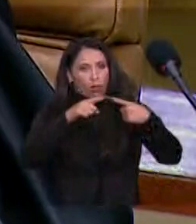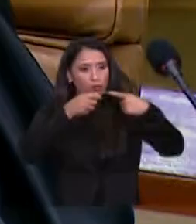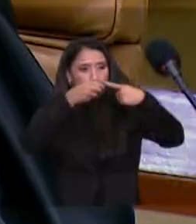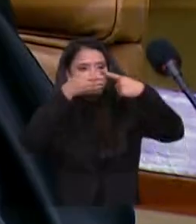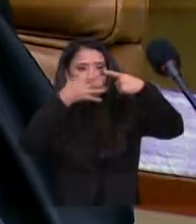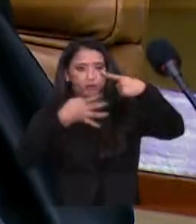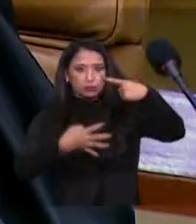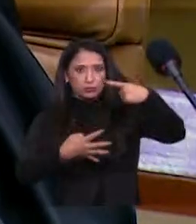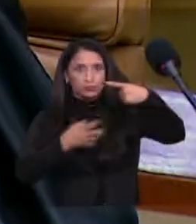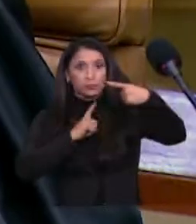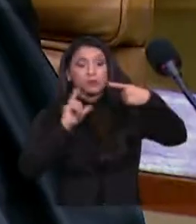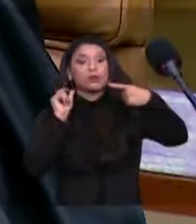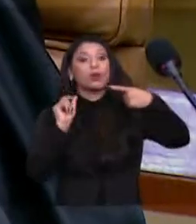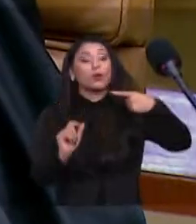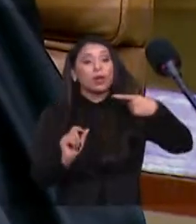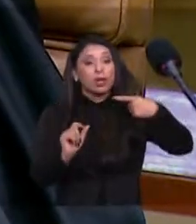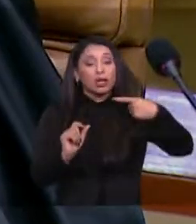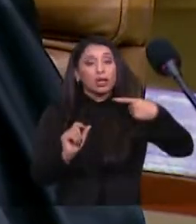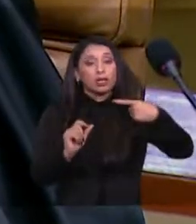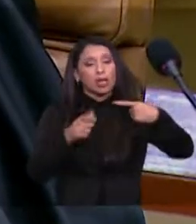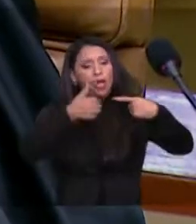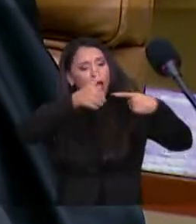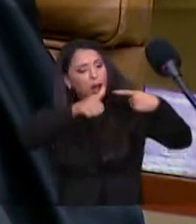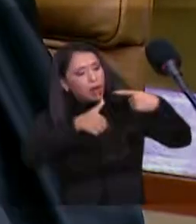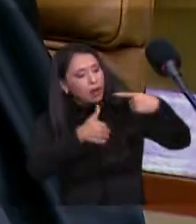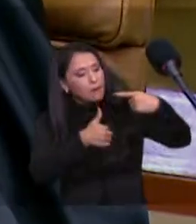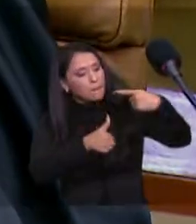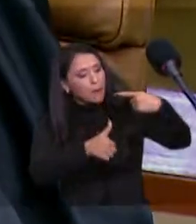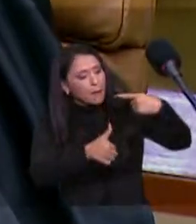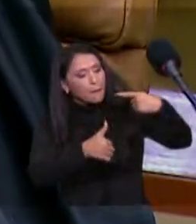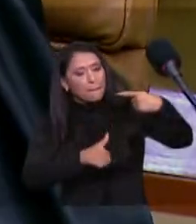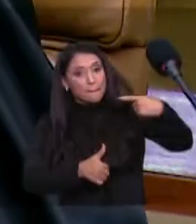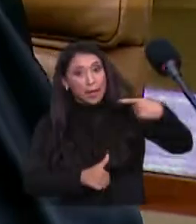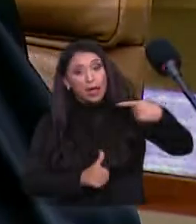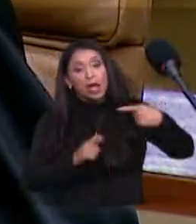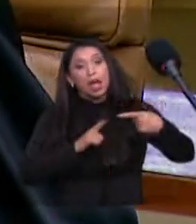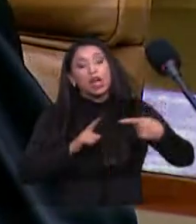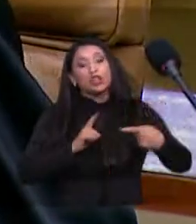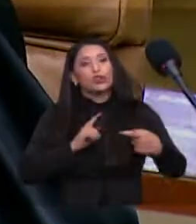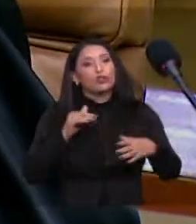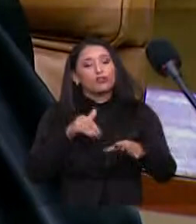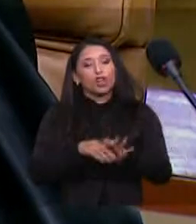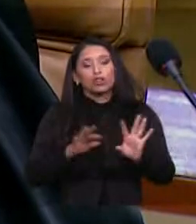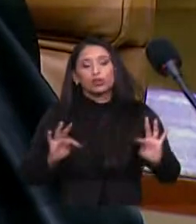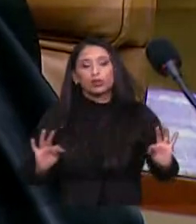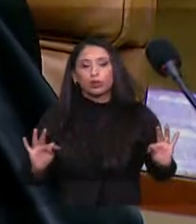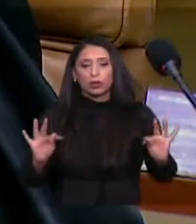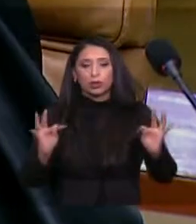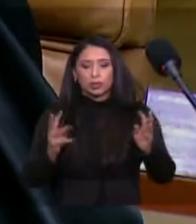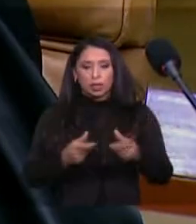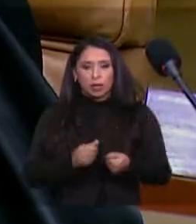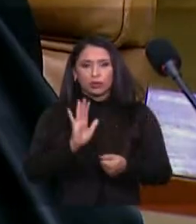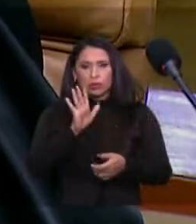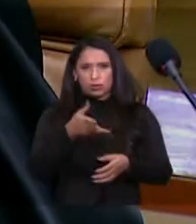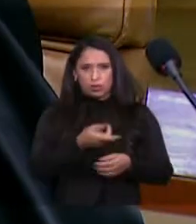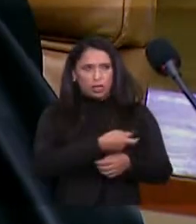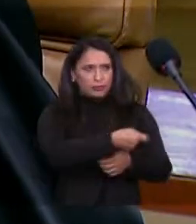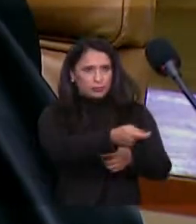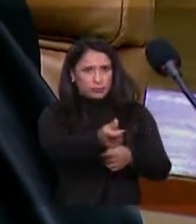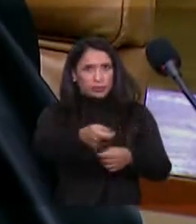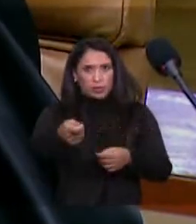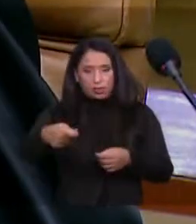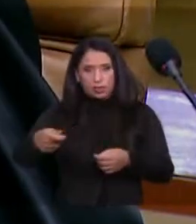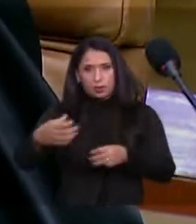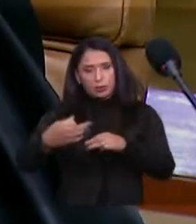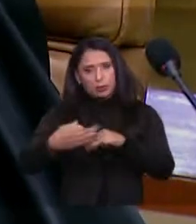foi objeto portanto da minha análise quer no voto completo que destruir nossas